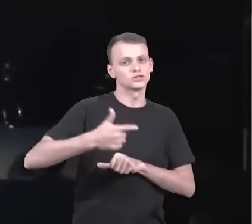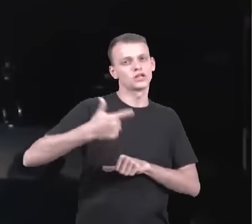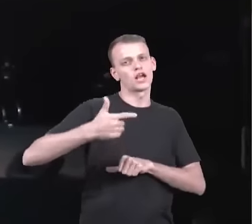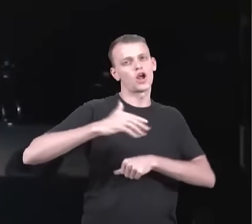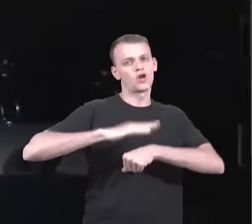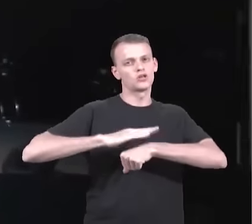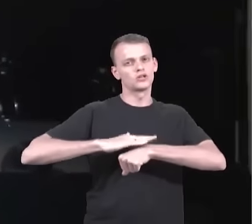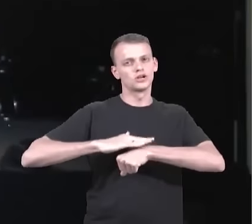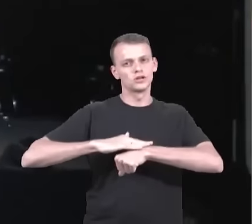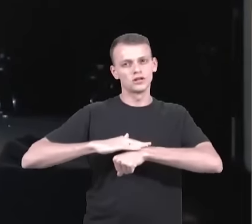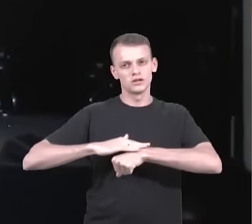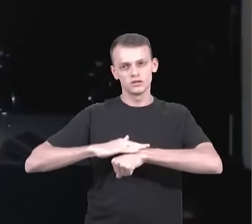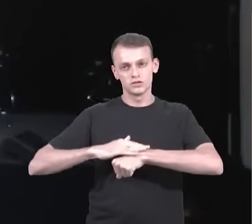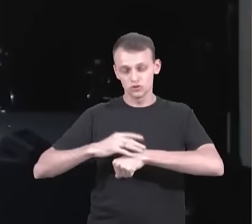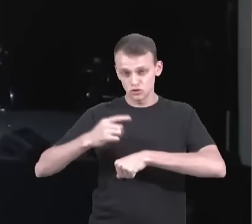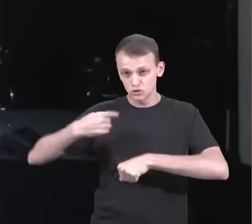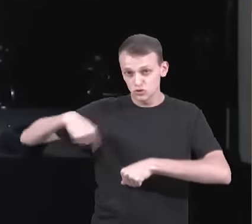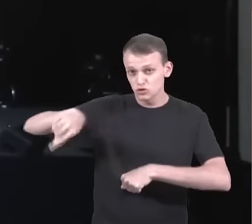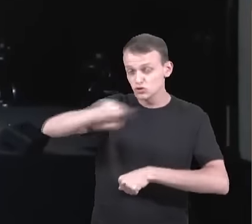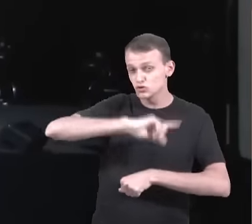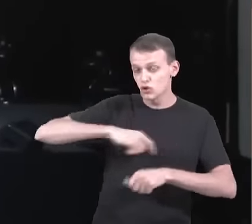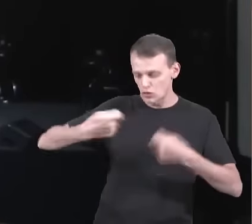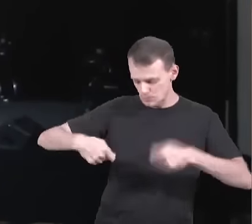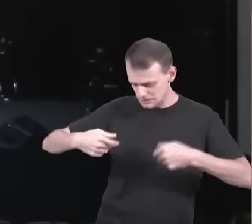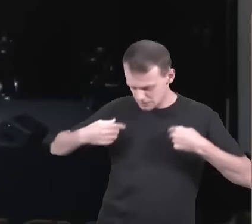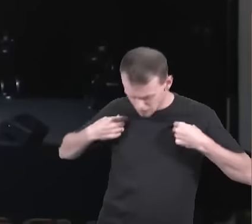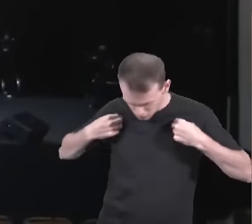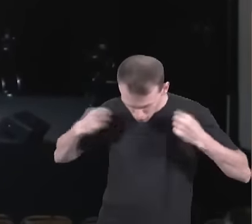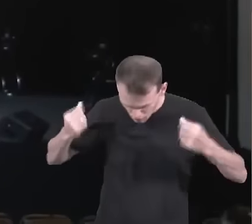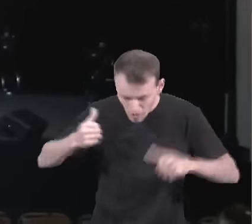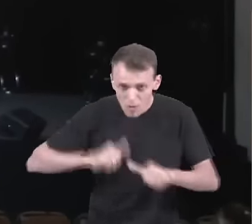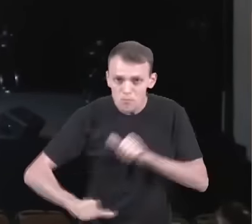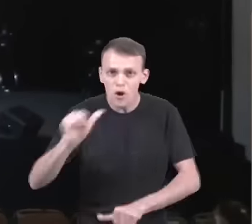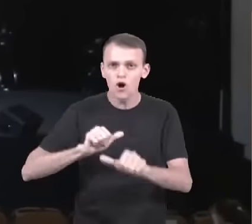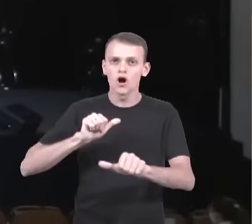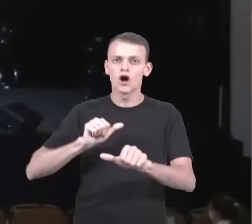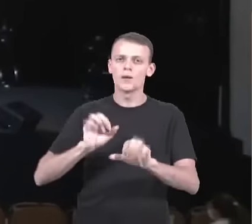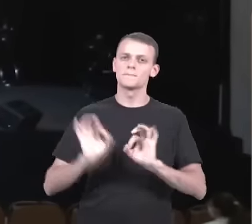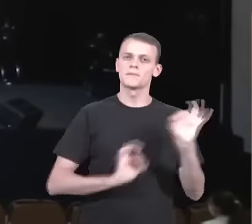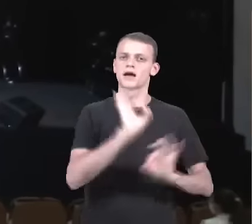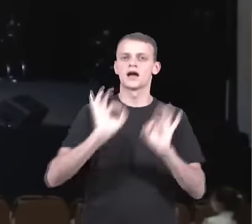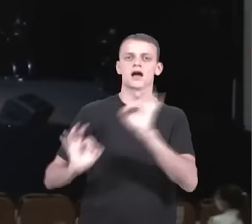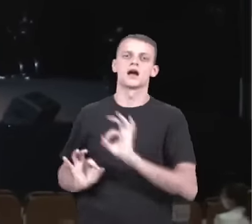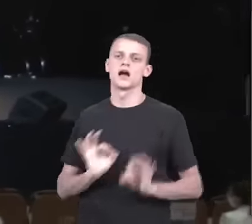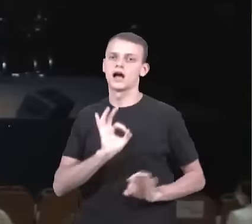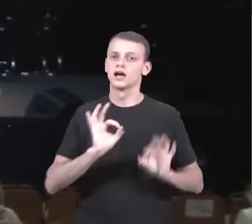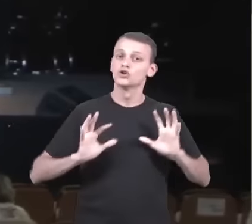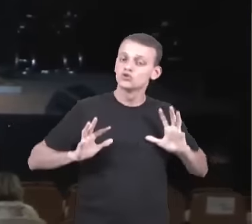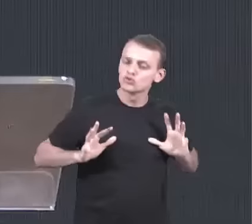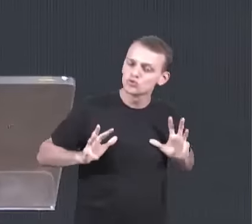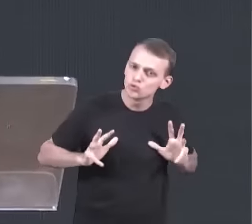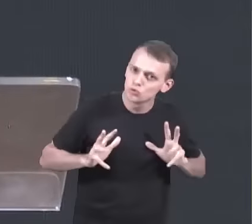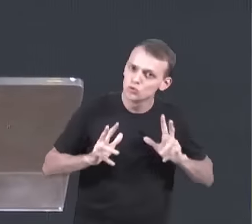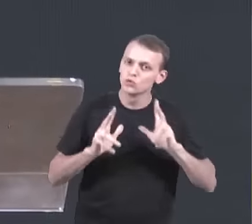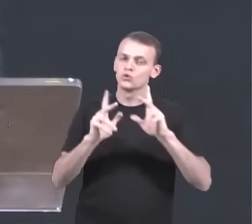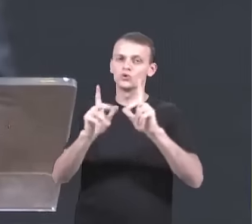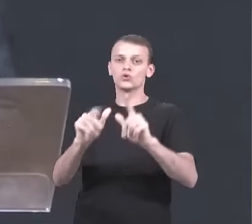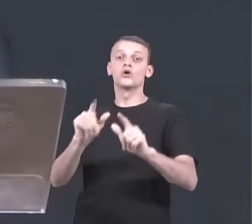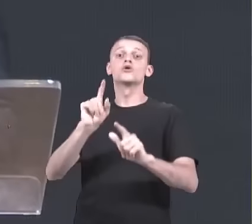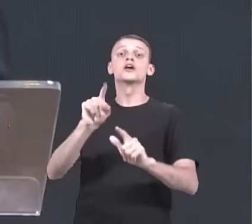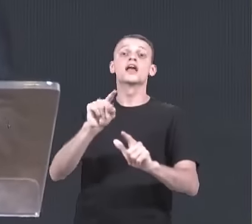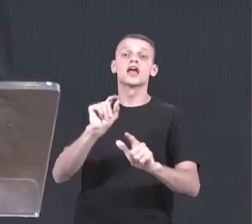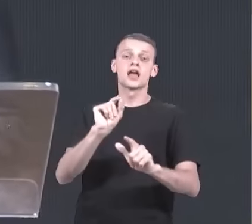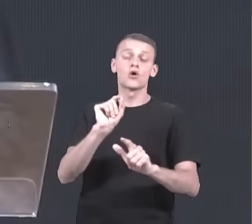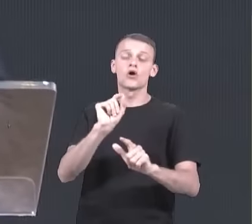10 dias e vamos voltar para nos preparar a fim de entrar e virar. Tudo aquilo que é contra nós vai